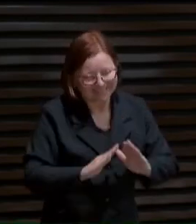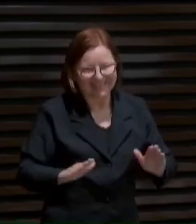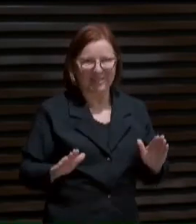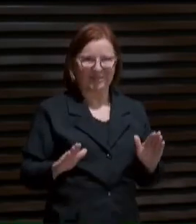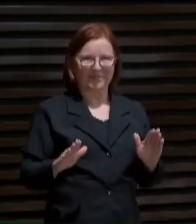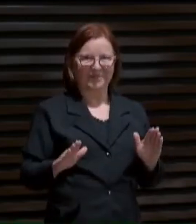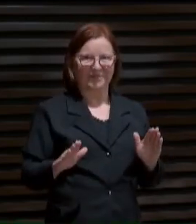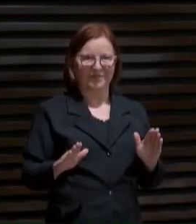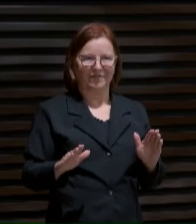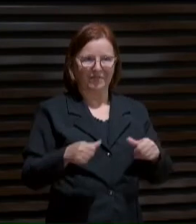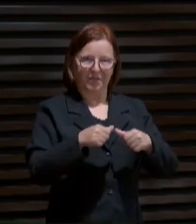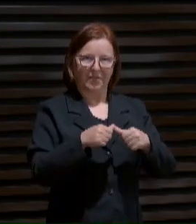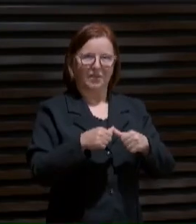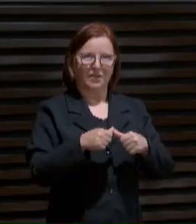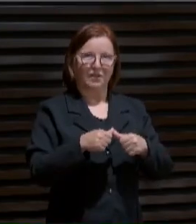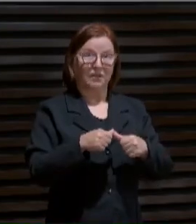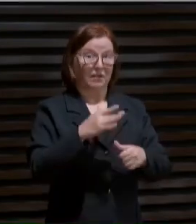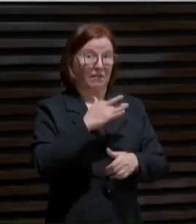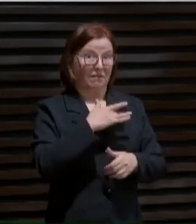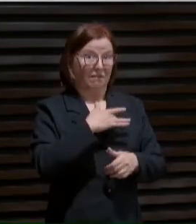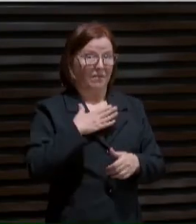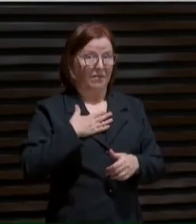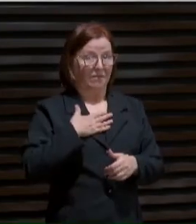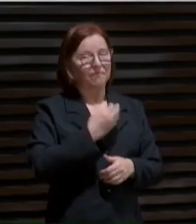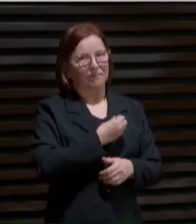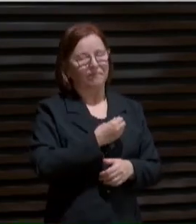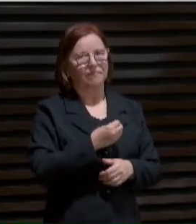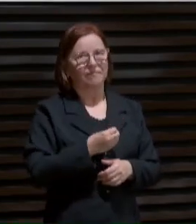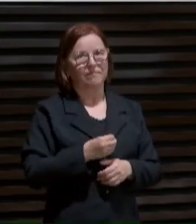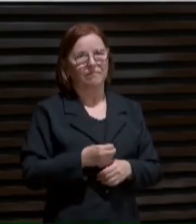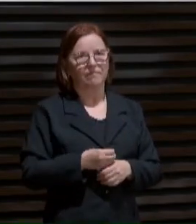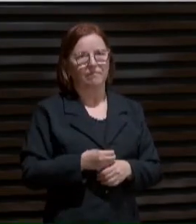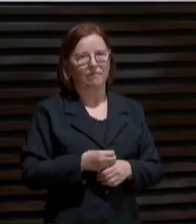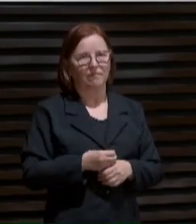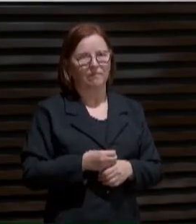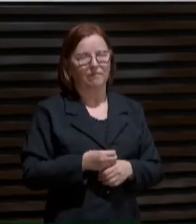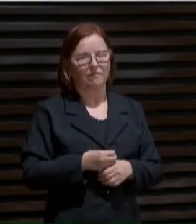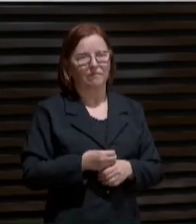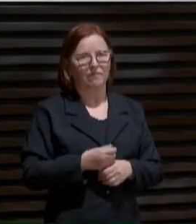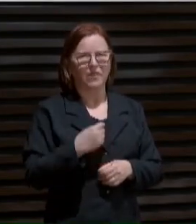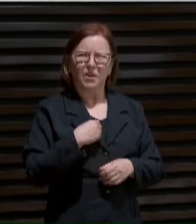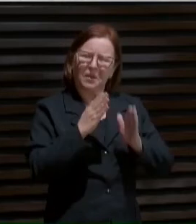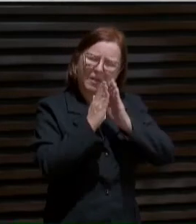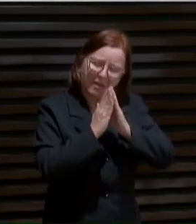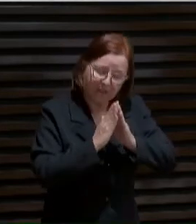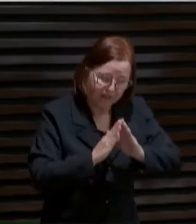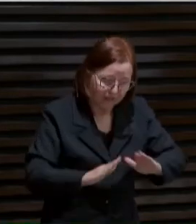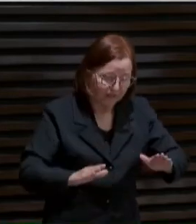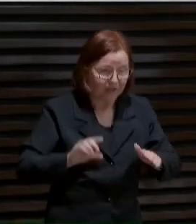e isso mexe com minha vida porque que adoração que eu tenho emprestado a Deus ela é